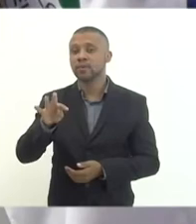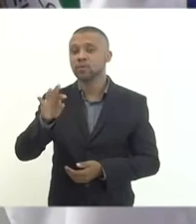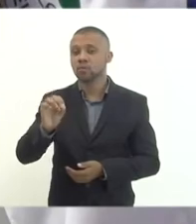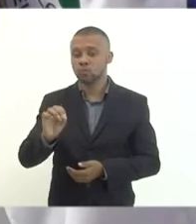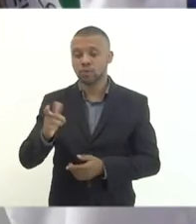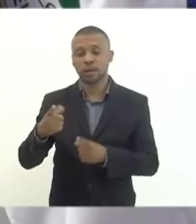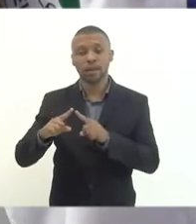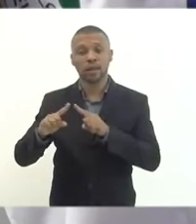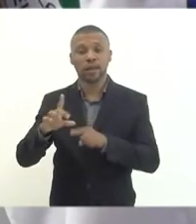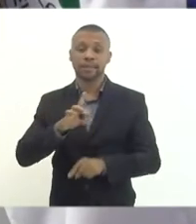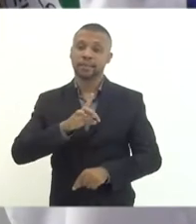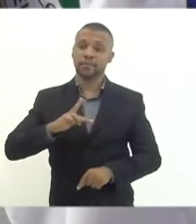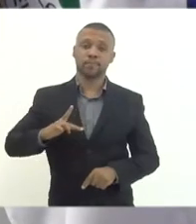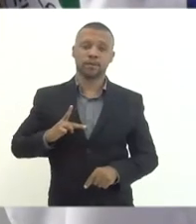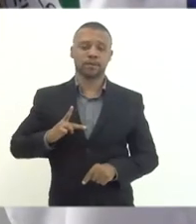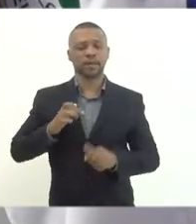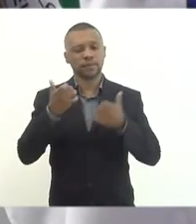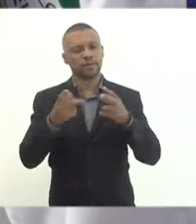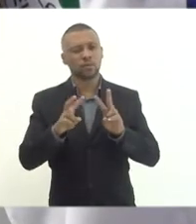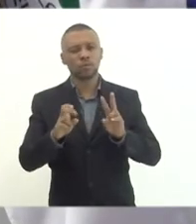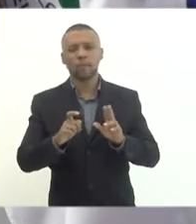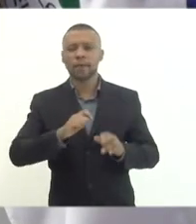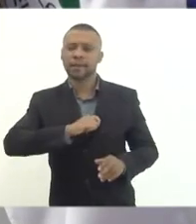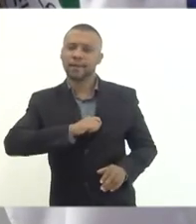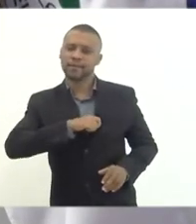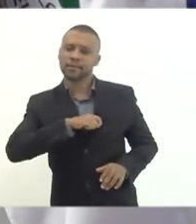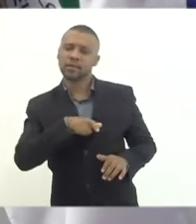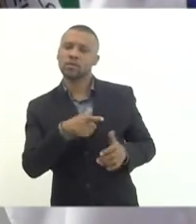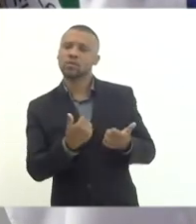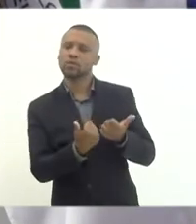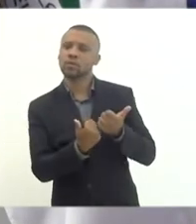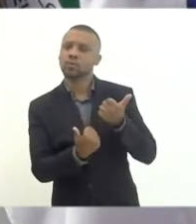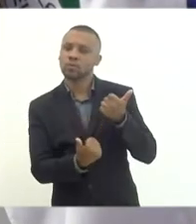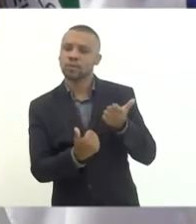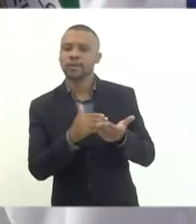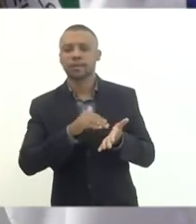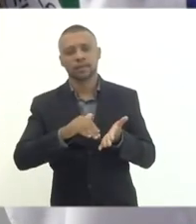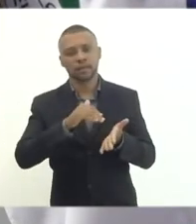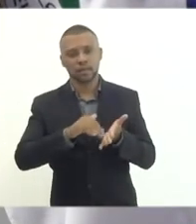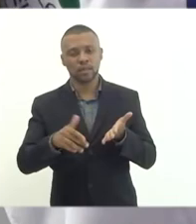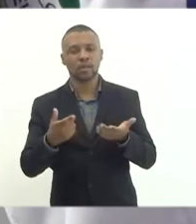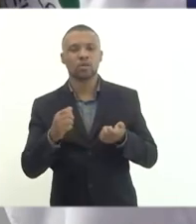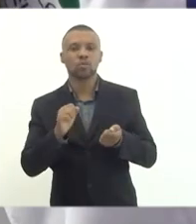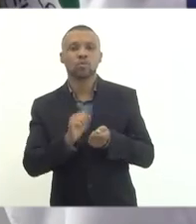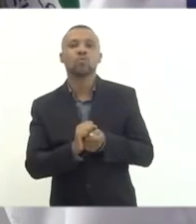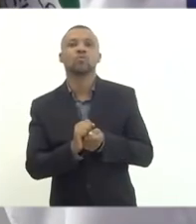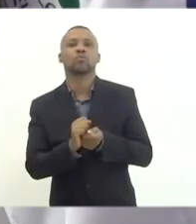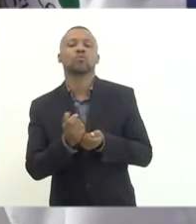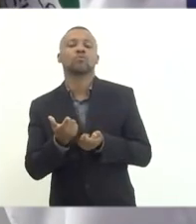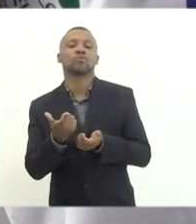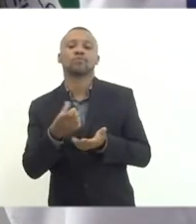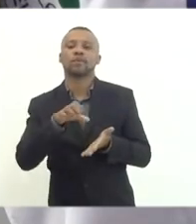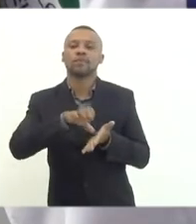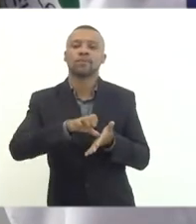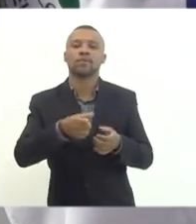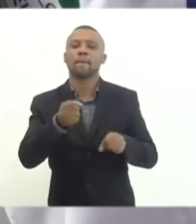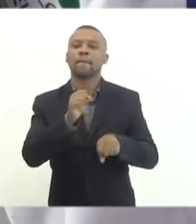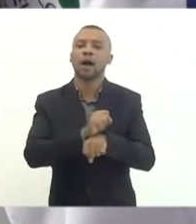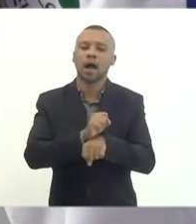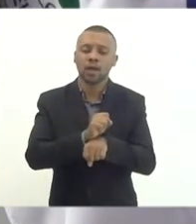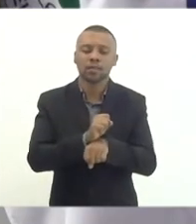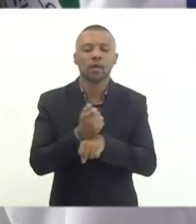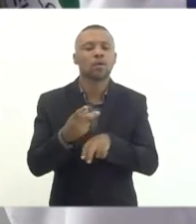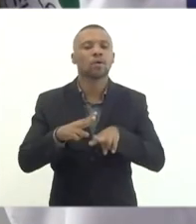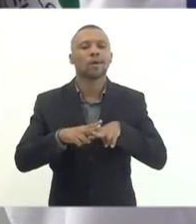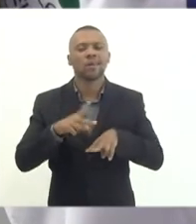Pública onde ela fala a respeito dessa fiscalização da subsecretaria com os e eles estão inoperantes devido a sua